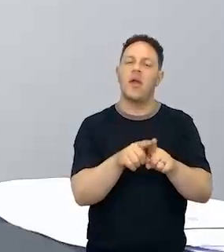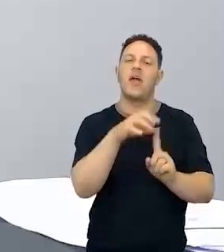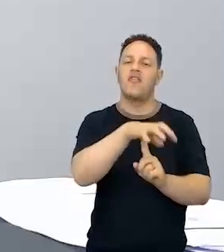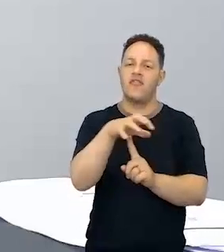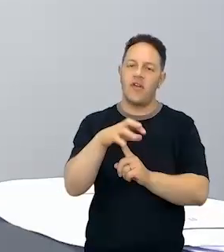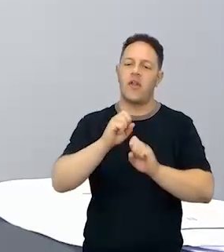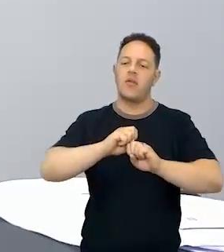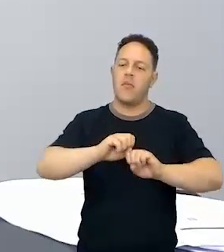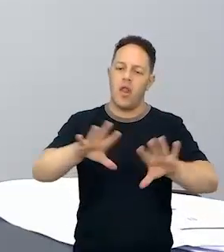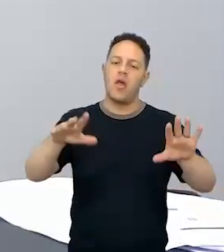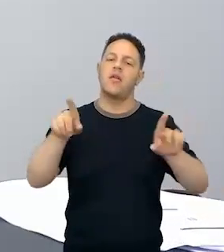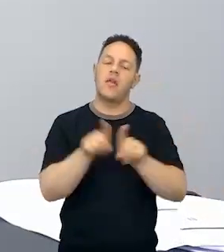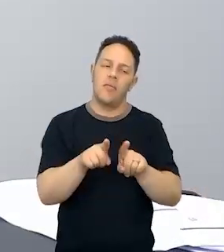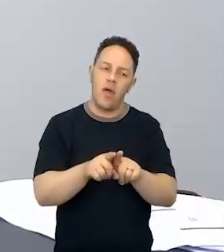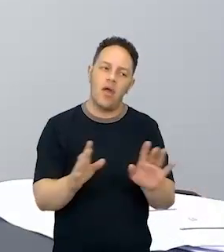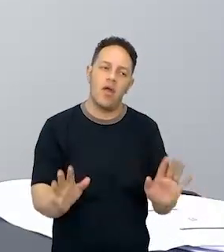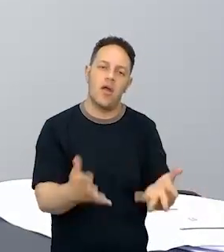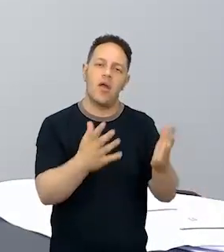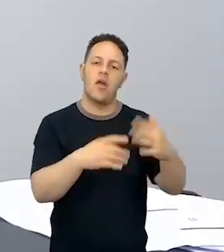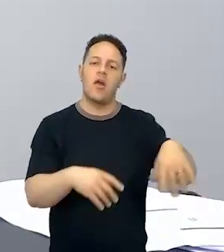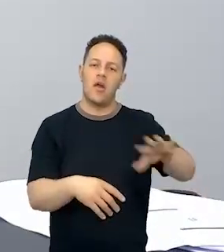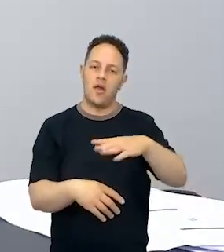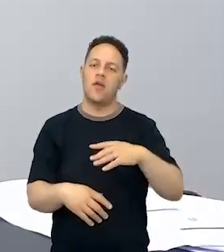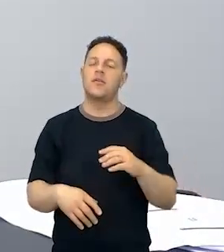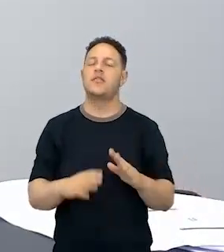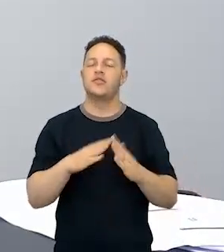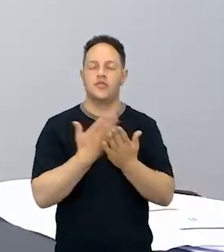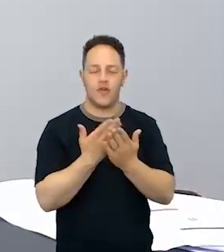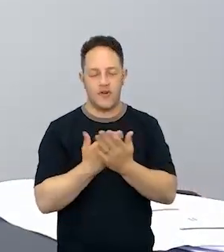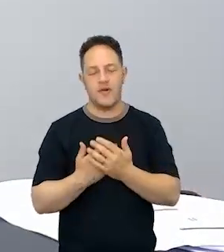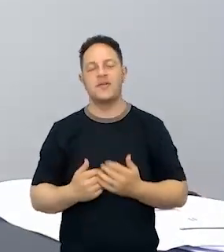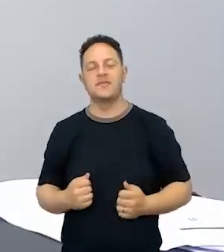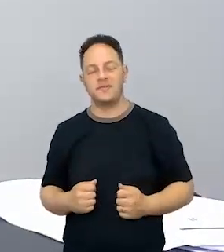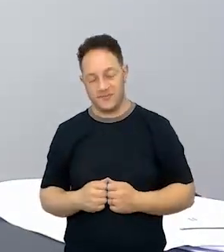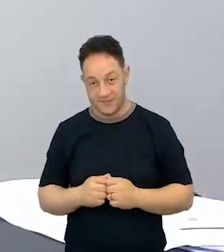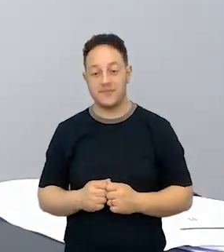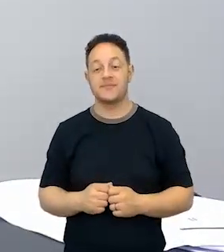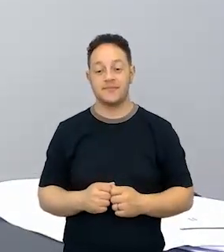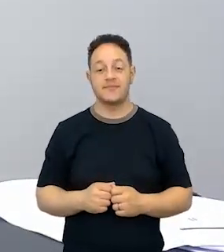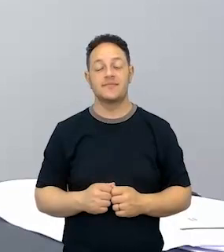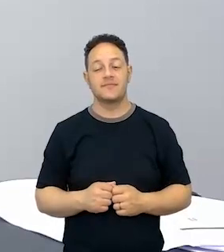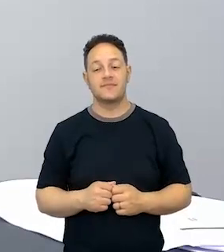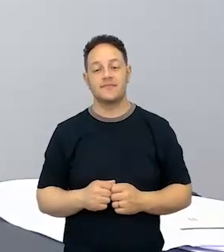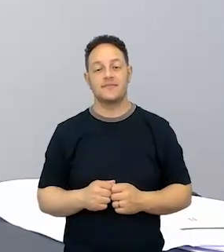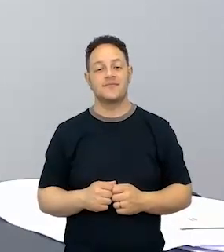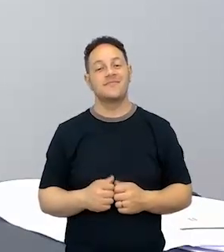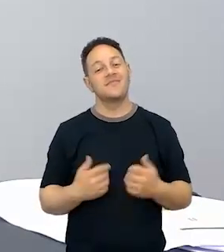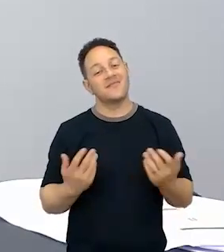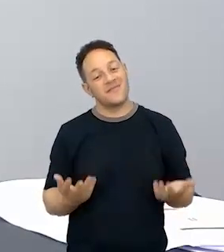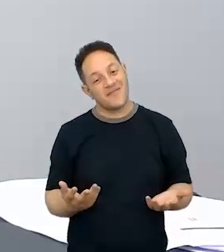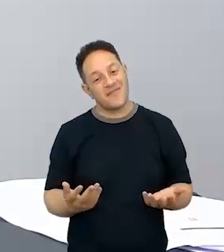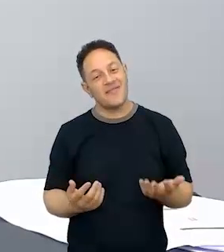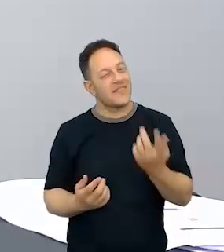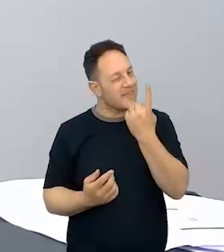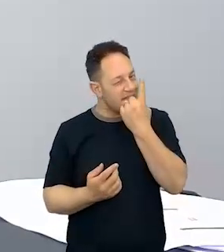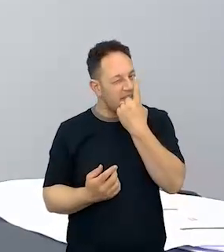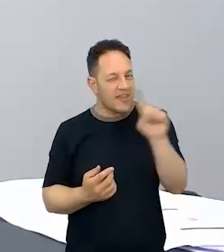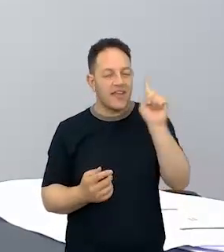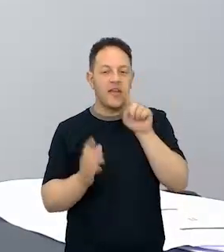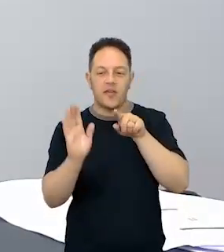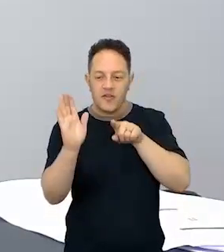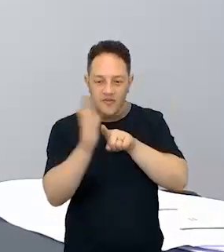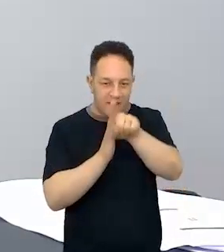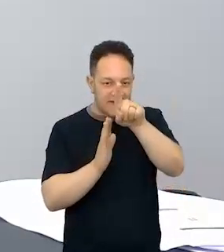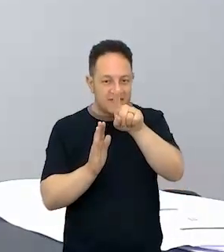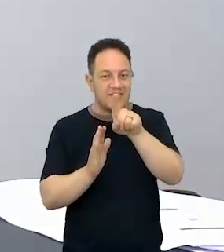para fomentar a pré-iniciação científica na rede como um todo, né? E aí, mais uma perguntinha aí, que não